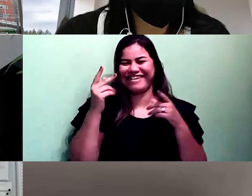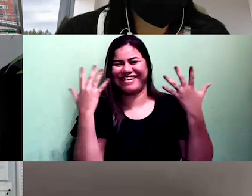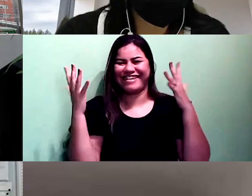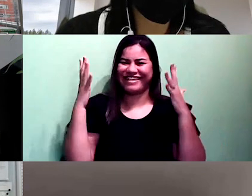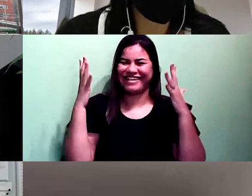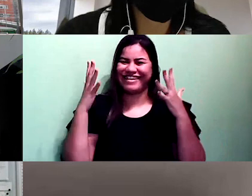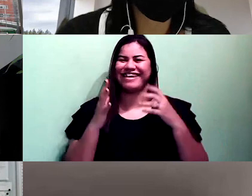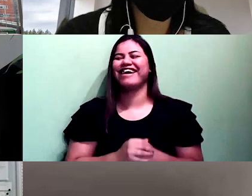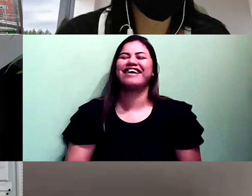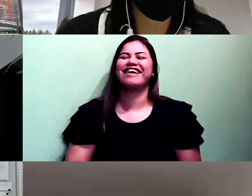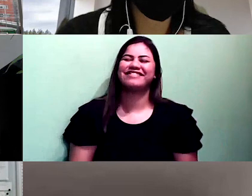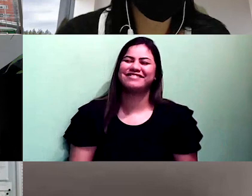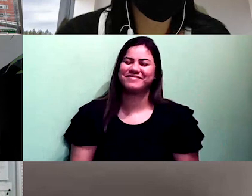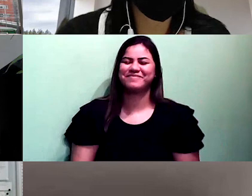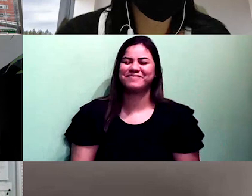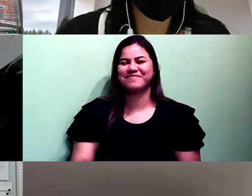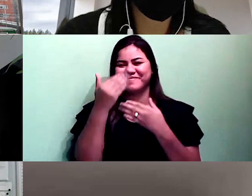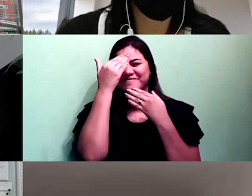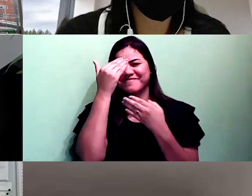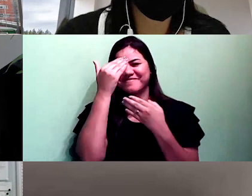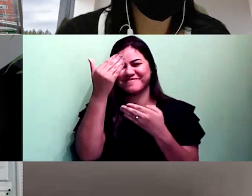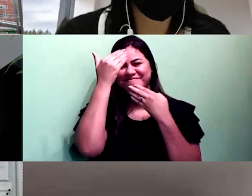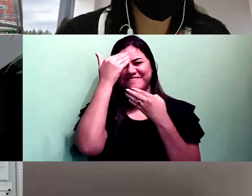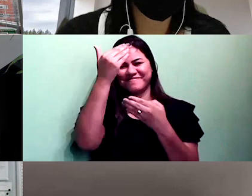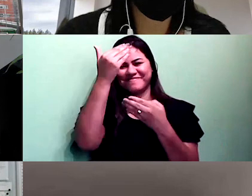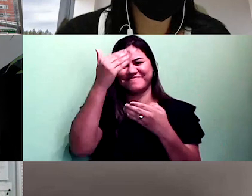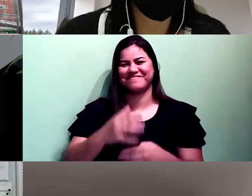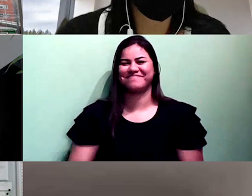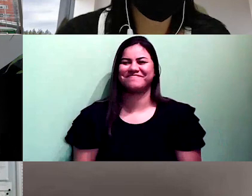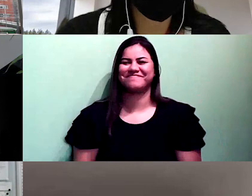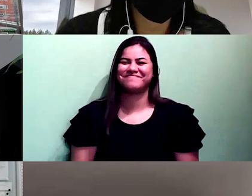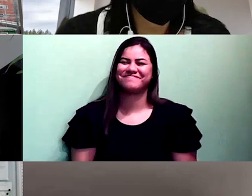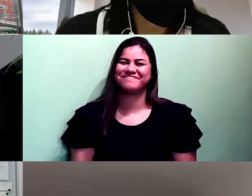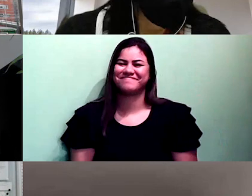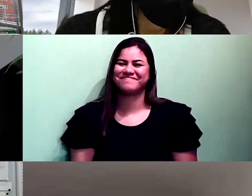Parabéns, Luciane. Obrigada!